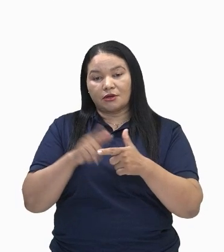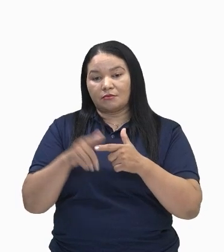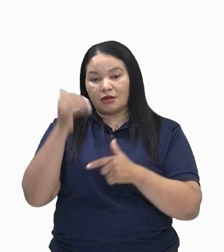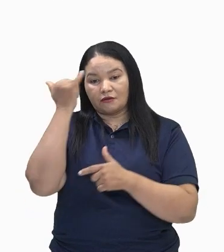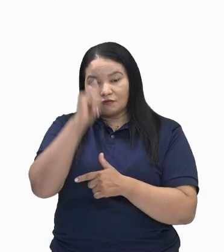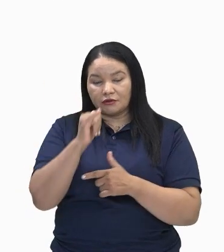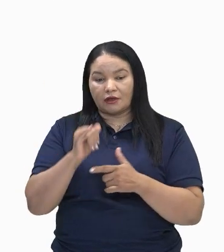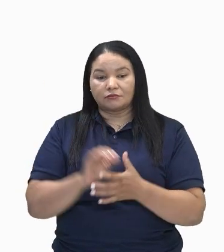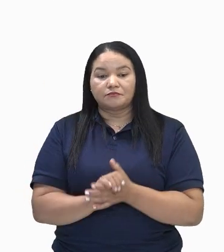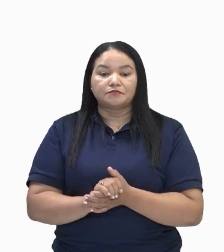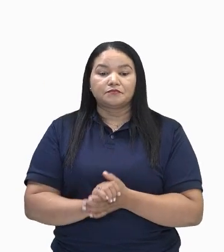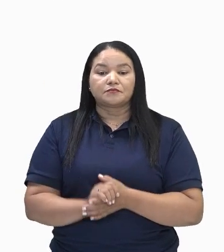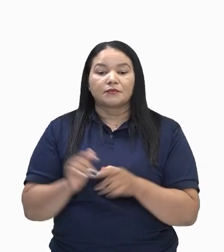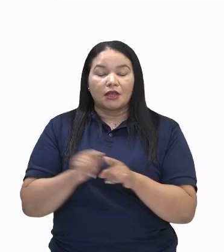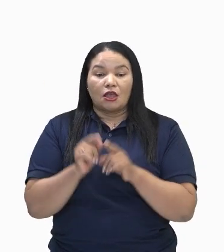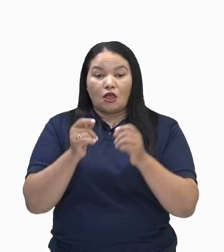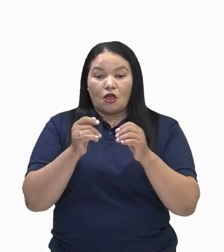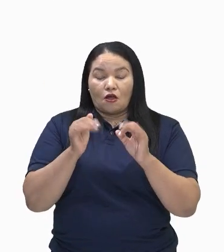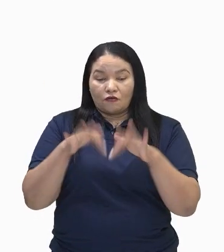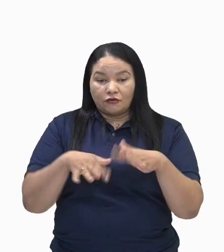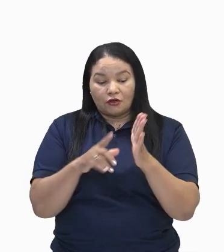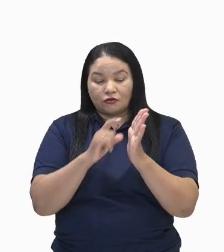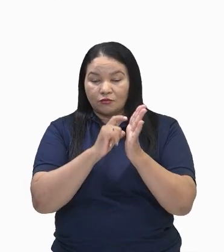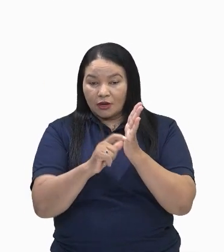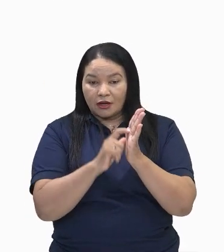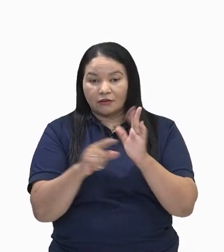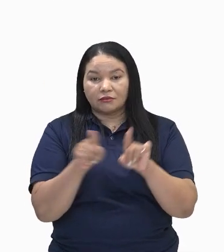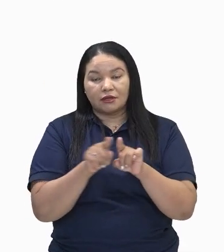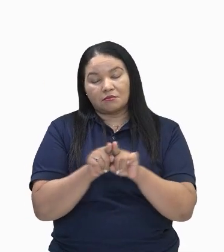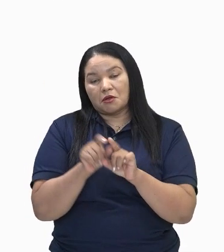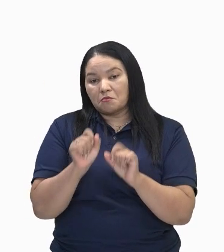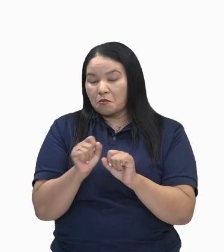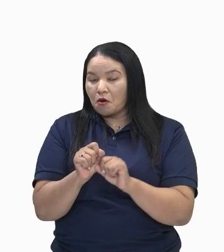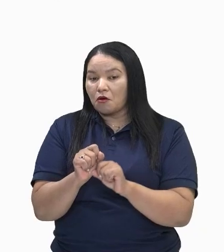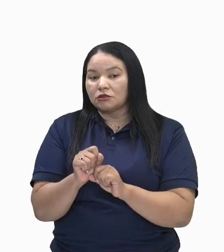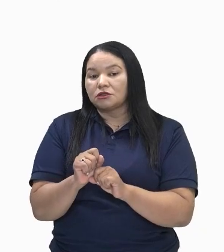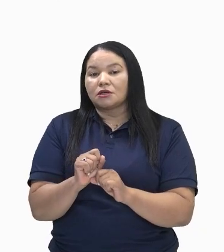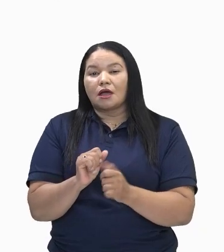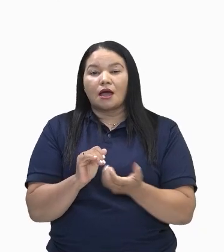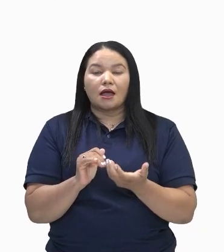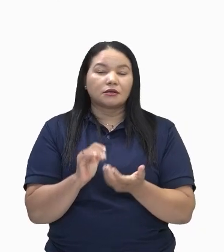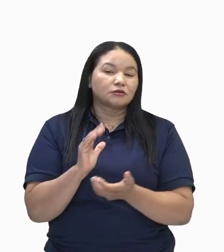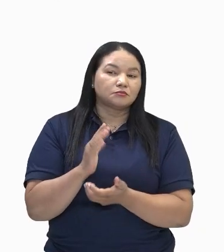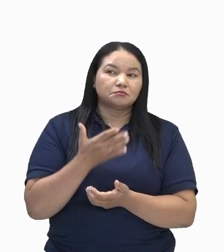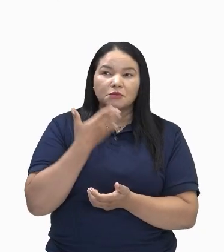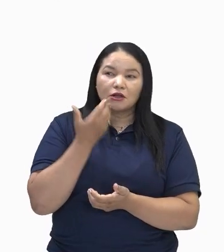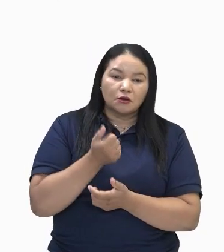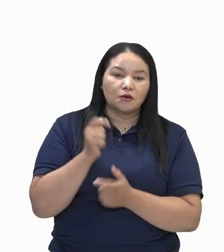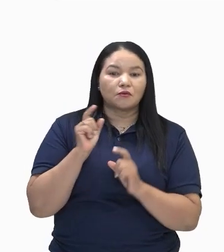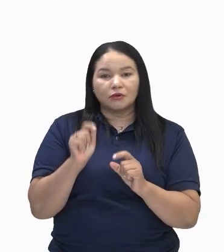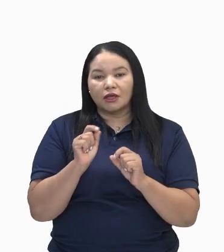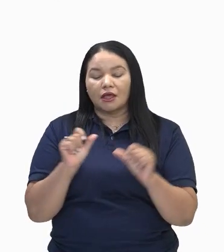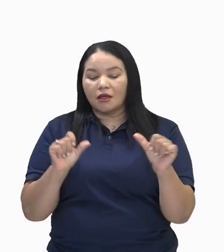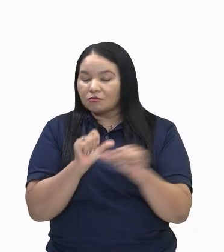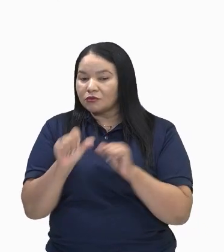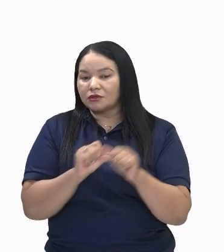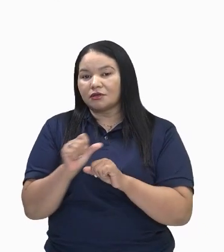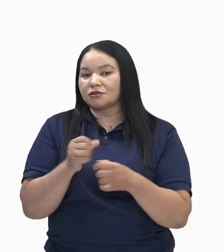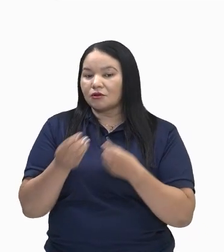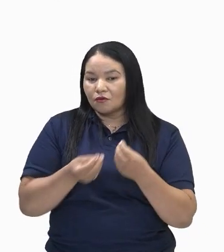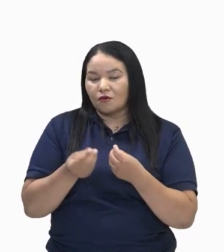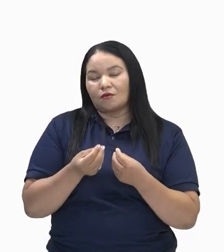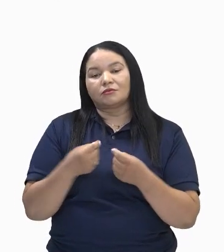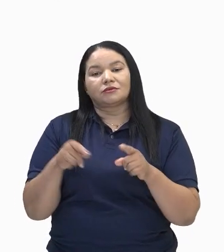ao final deste parágrafo, eu tenho já uma indicação de o que poderia ser melhor nesse vídeo. O que poderia ser melhor, então um ponto negativo